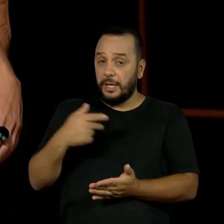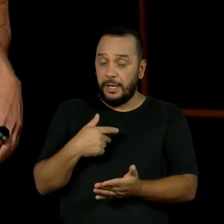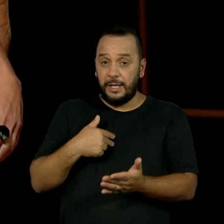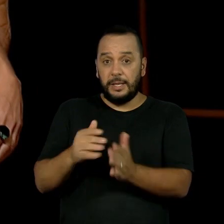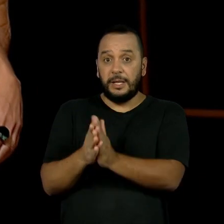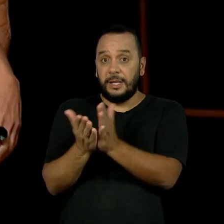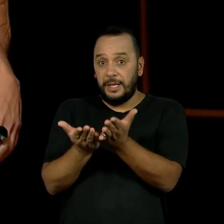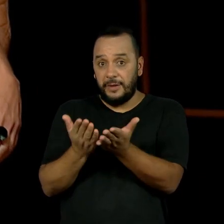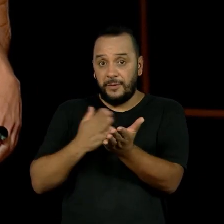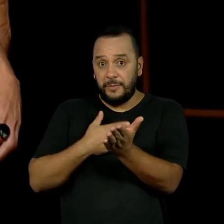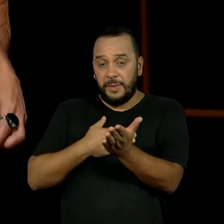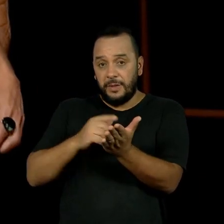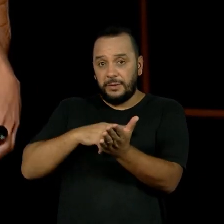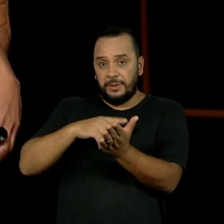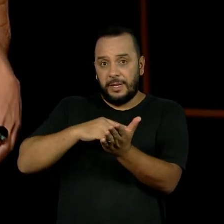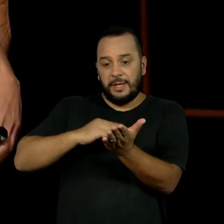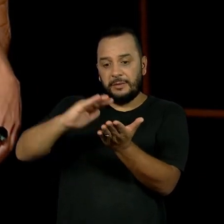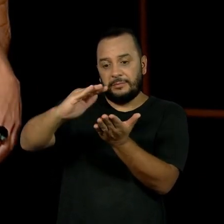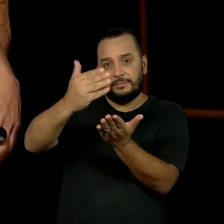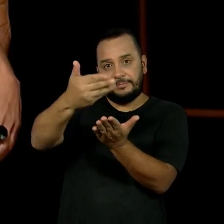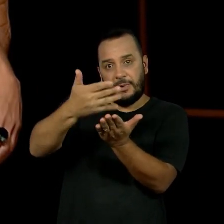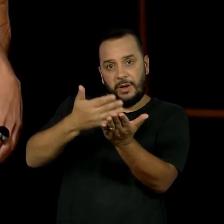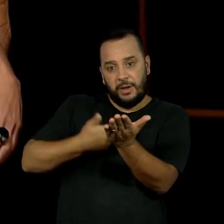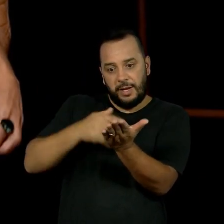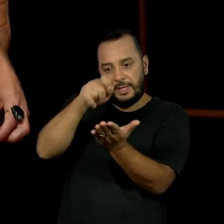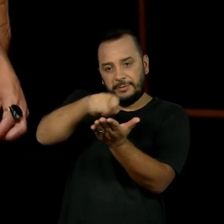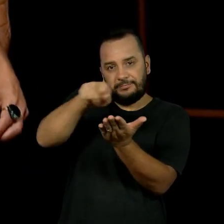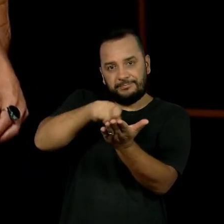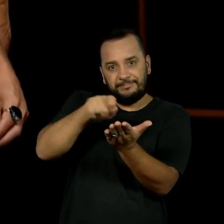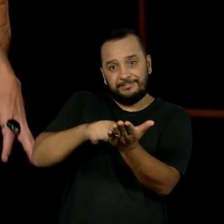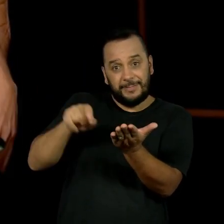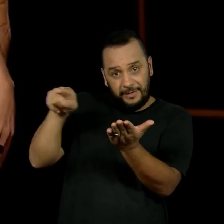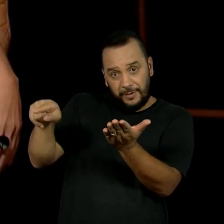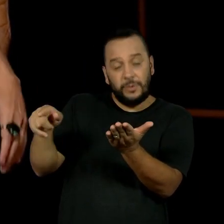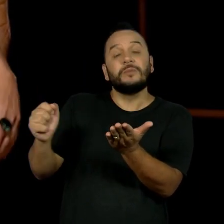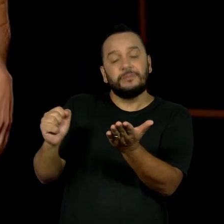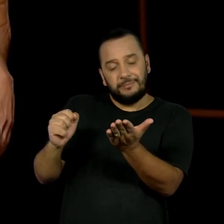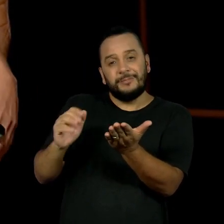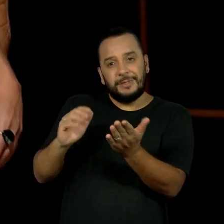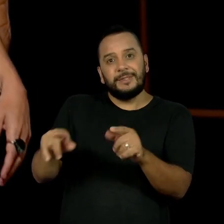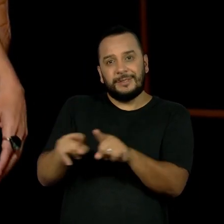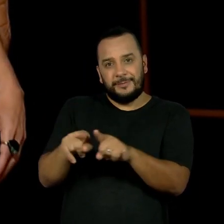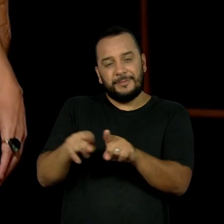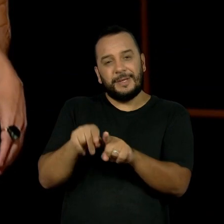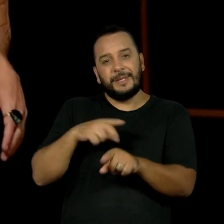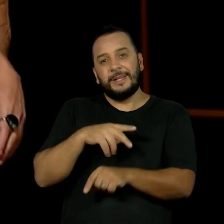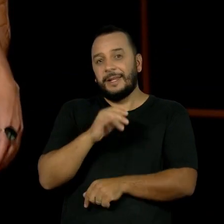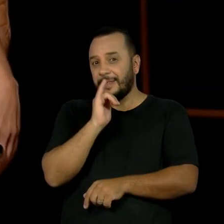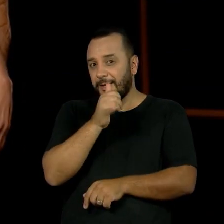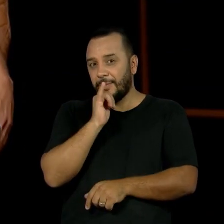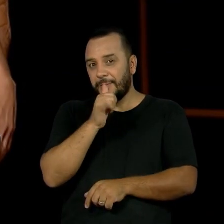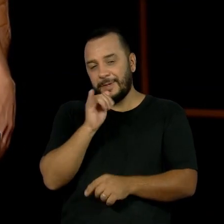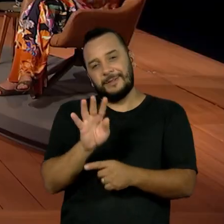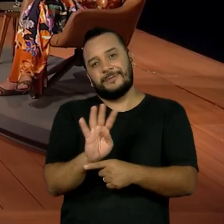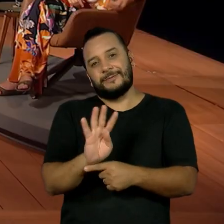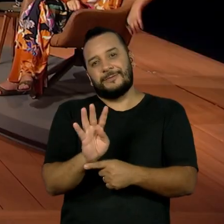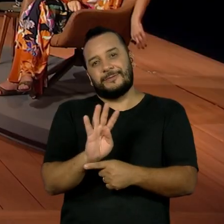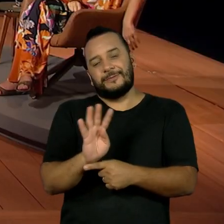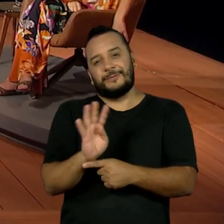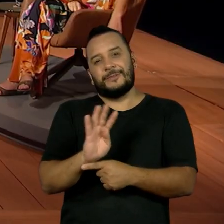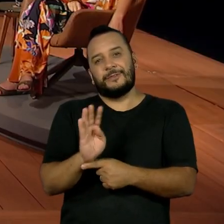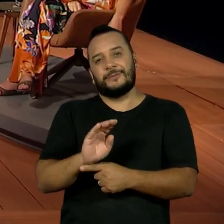ele também é um dos depoentes do filme, né, Badi. Obrigada, Chico. Grande Chico